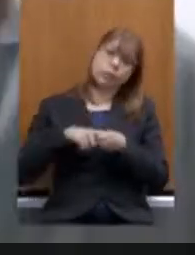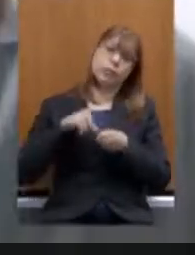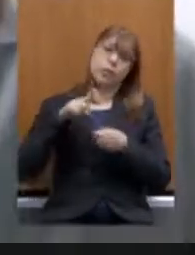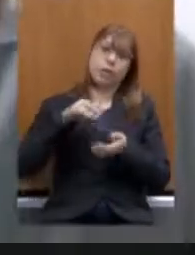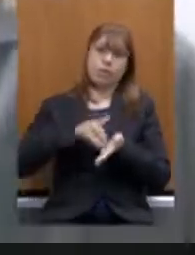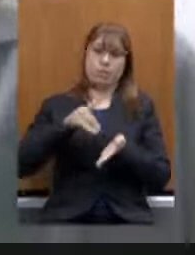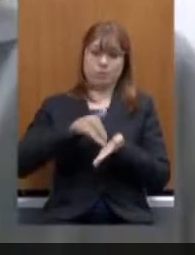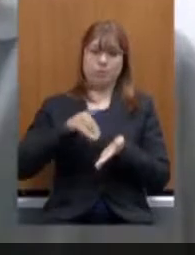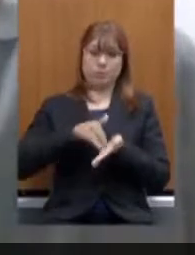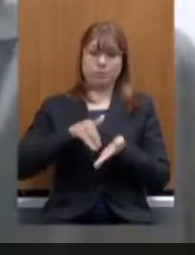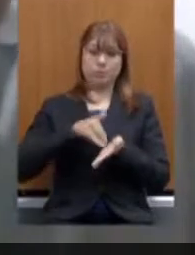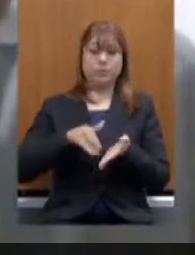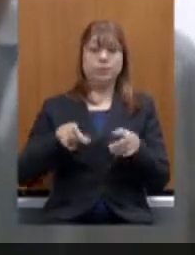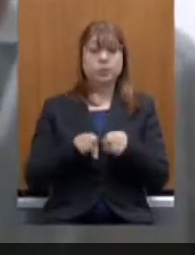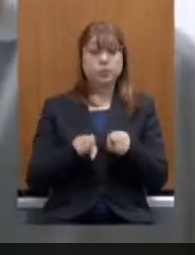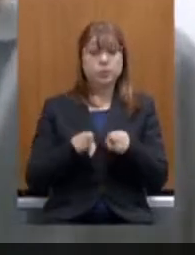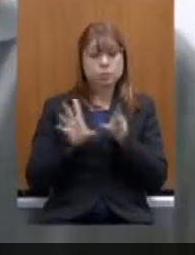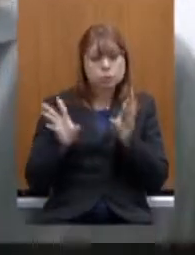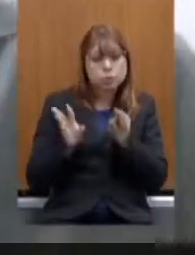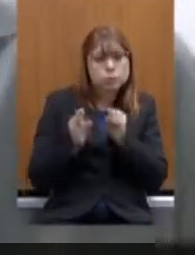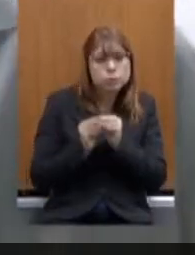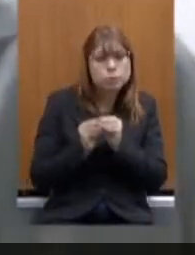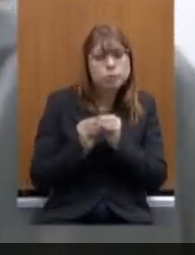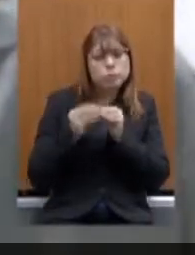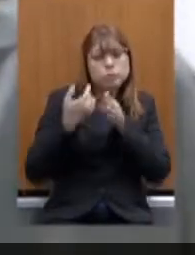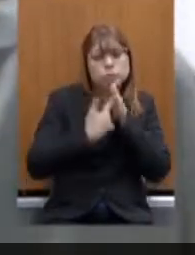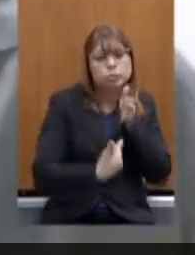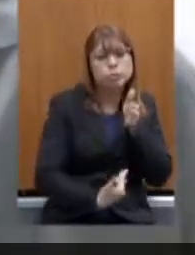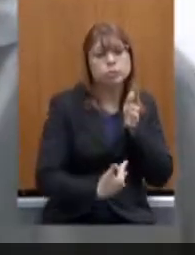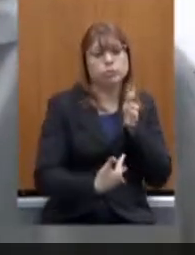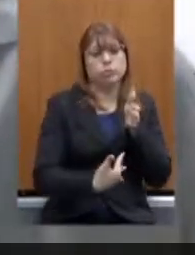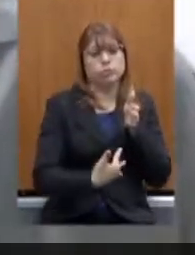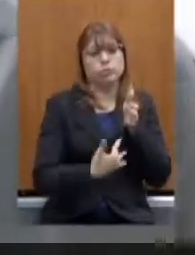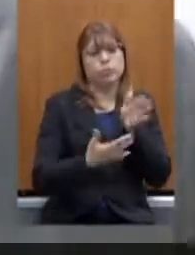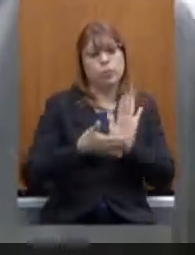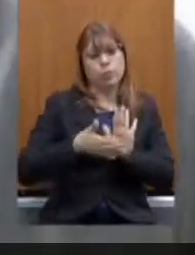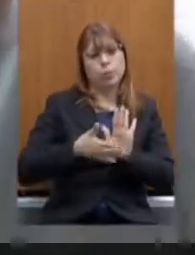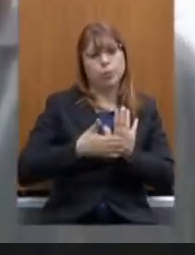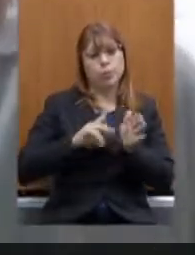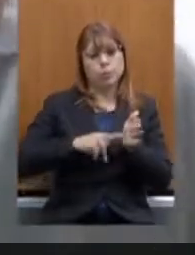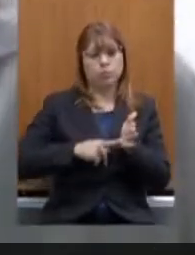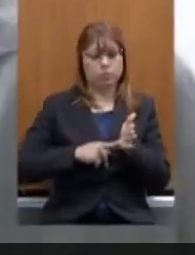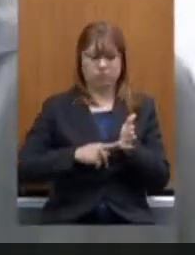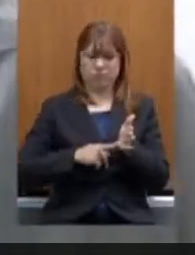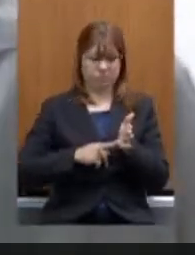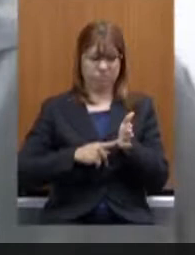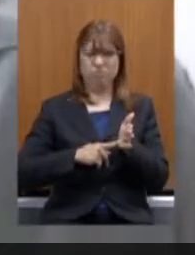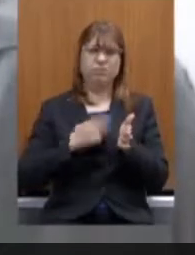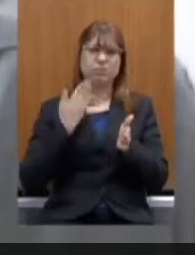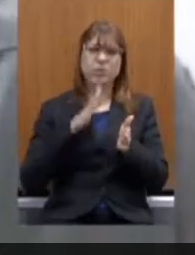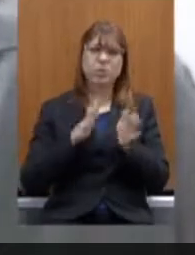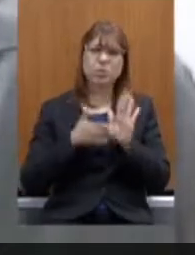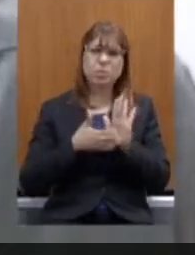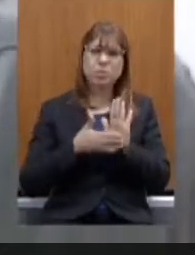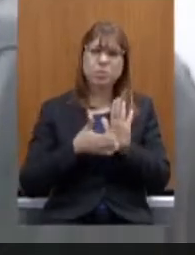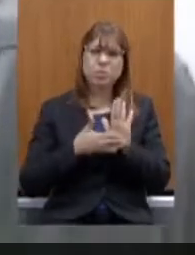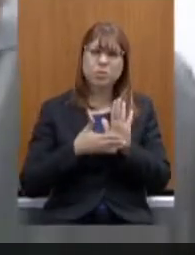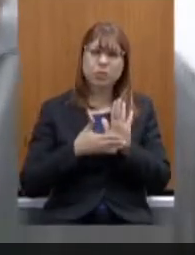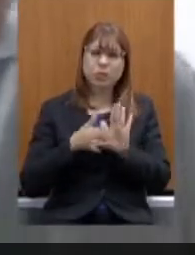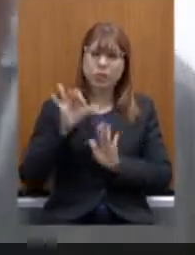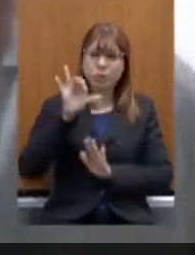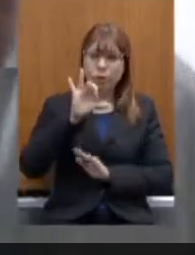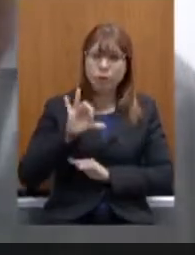secretários e o compilamento da proposta do sindicato mas que propostas propostas os